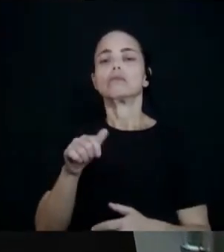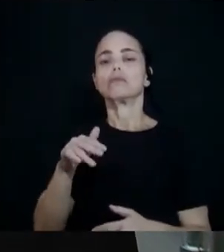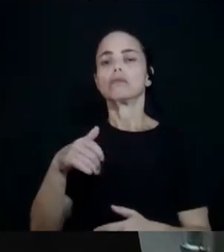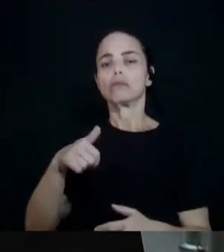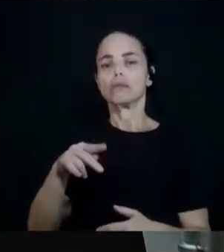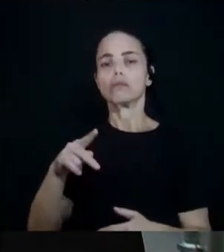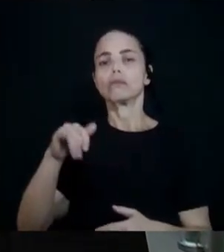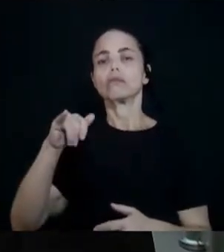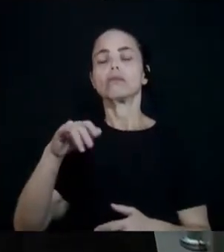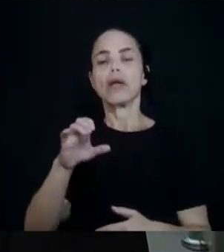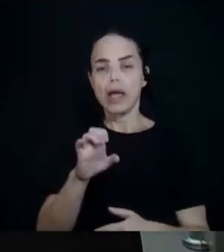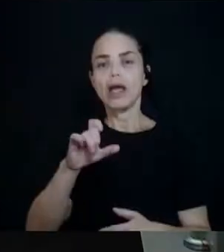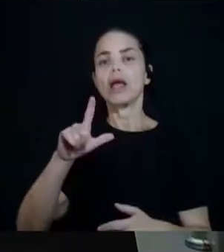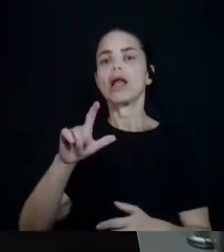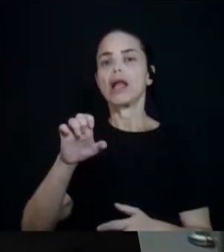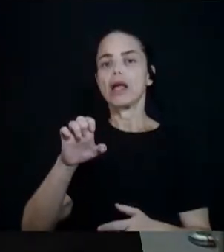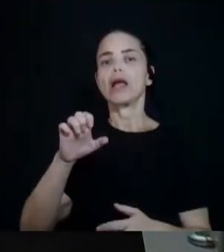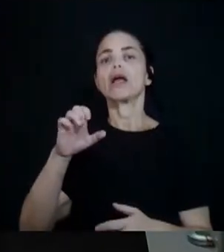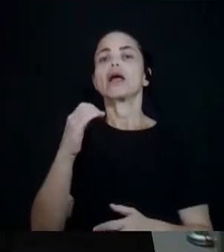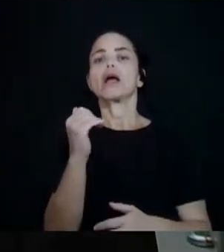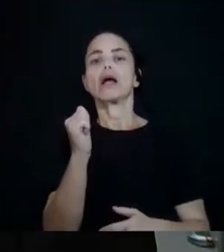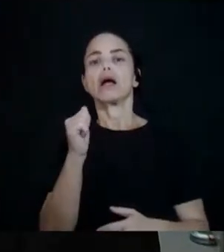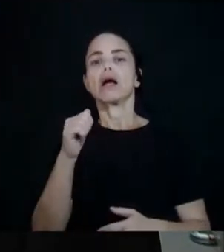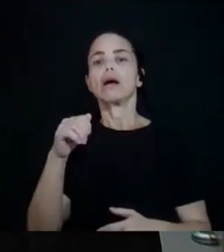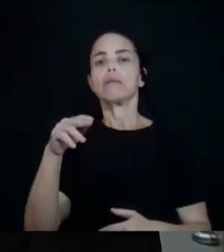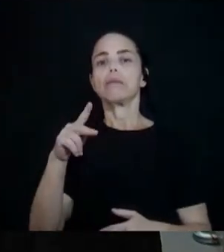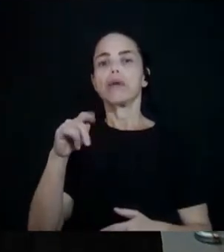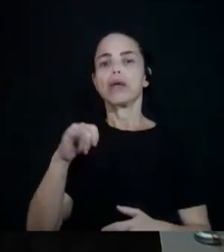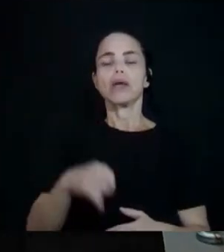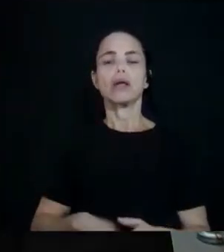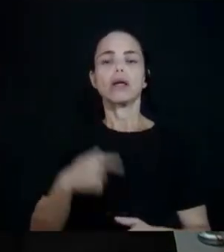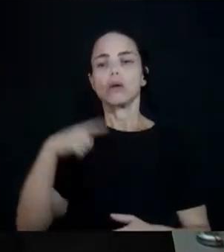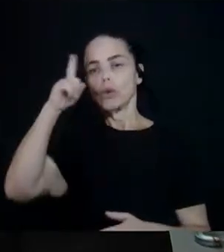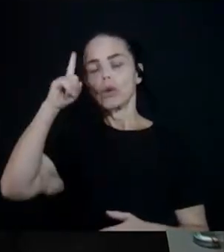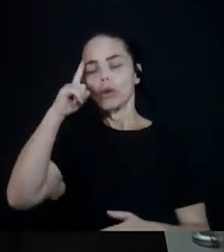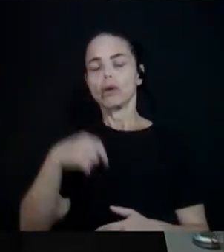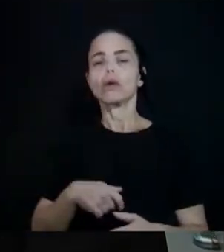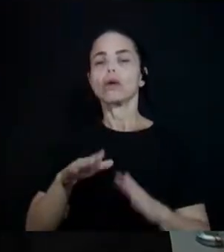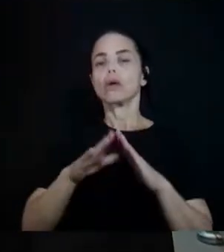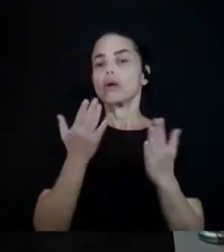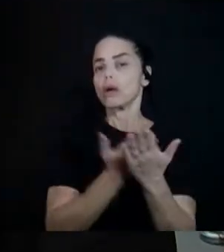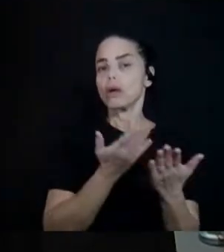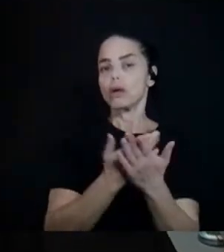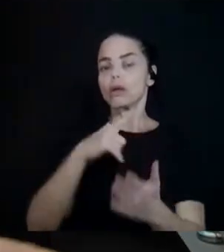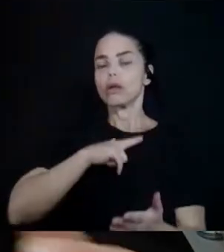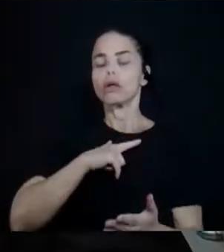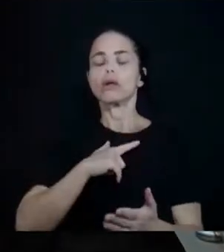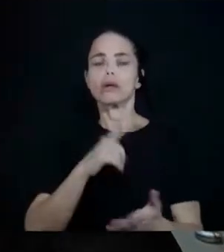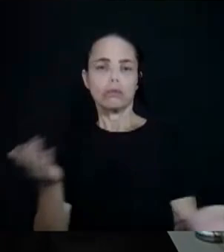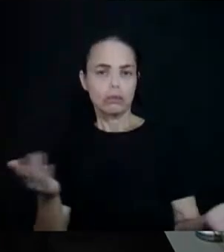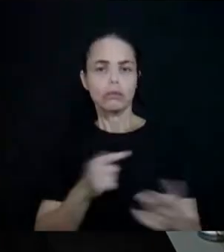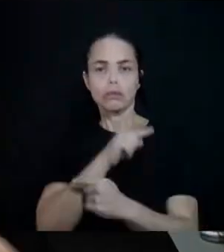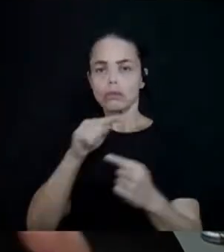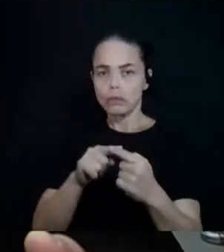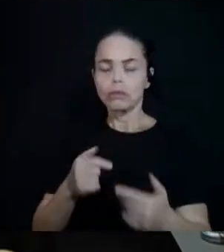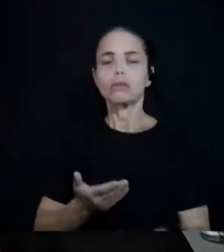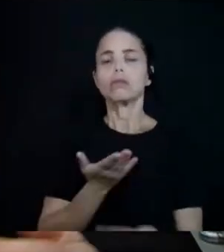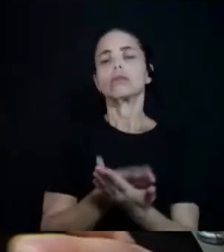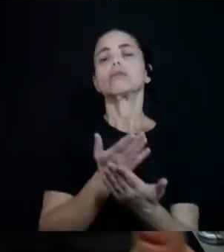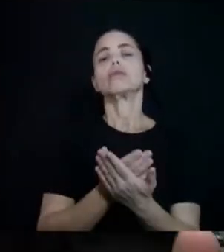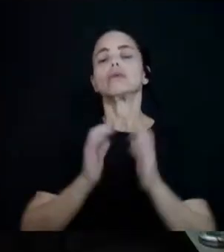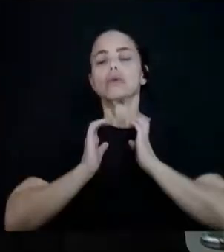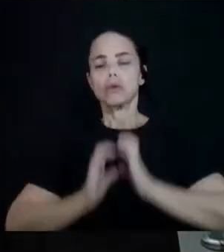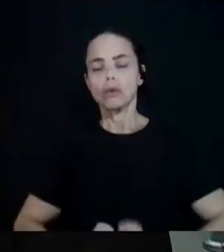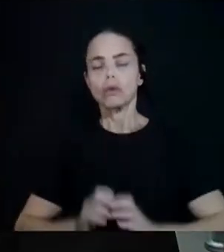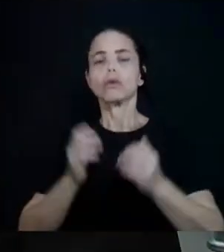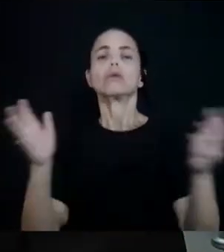pensar algo que não está no dia a dia. A gente sabe que as escolas têm também como dever o estudo da cidadania, promover a